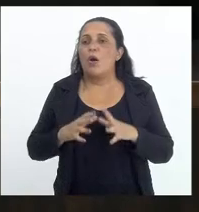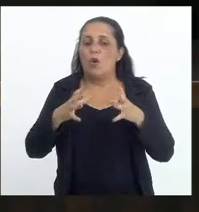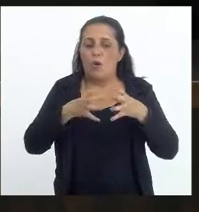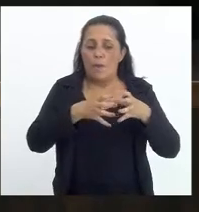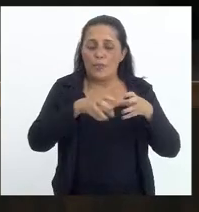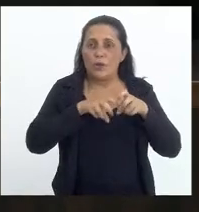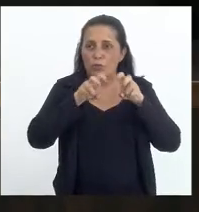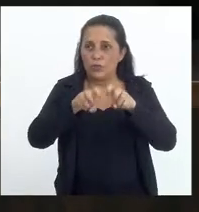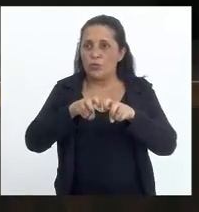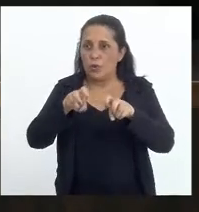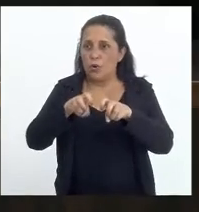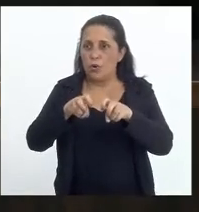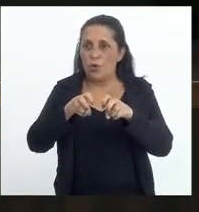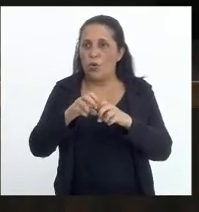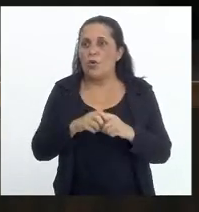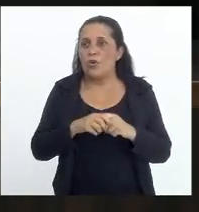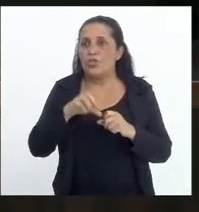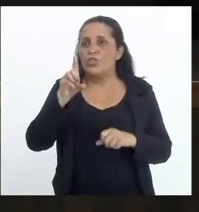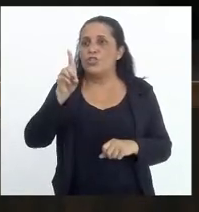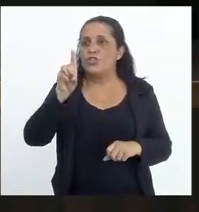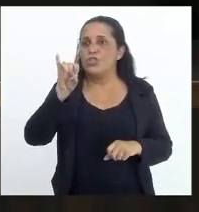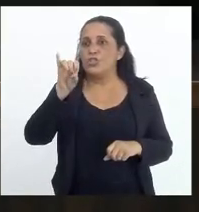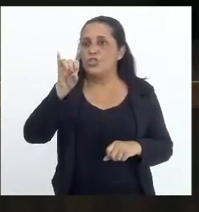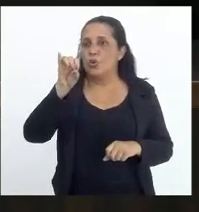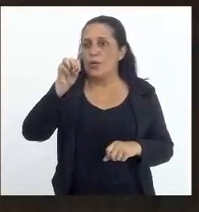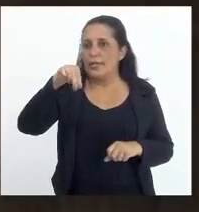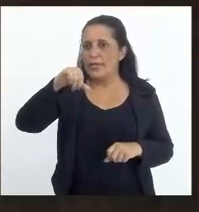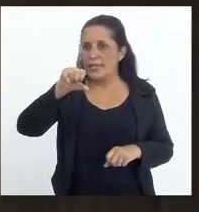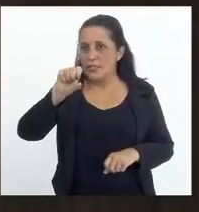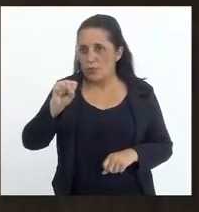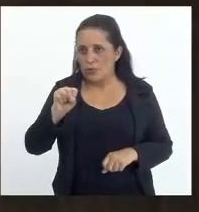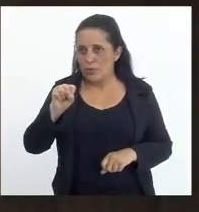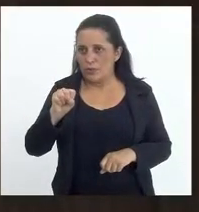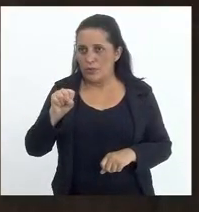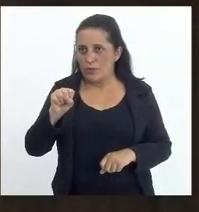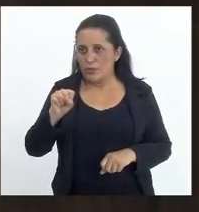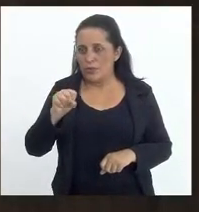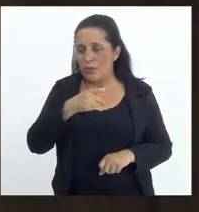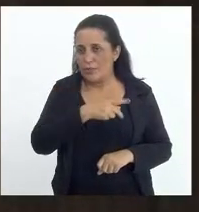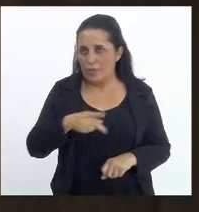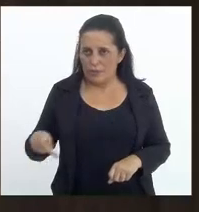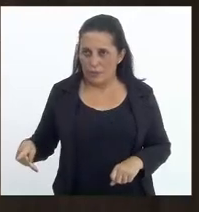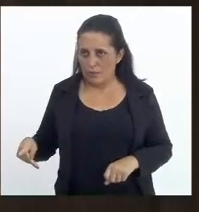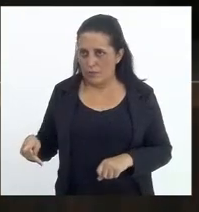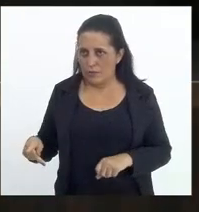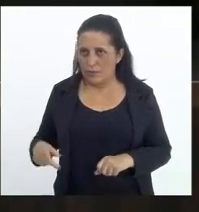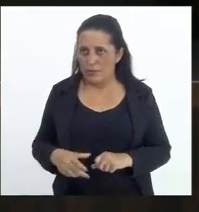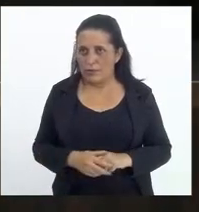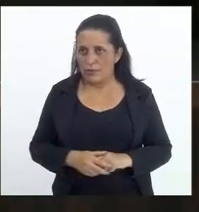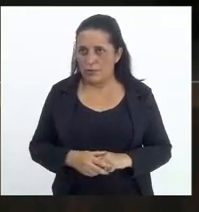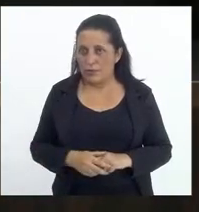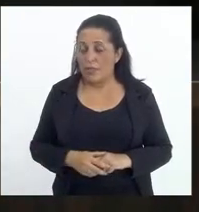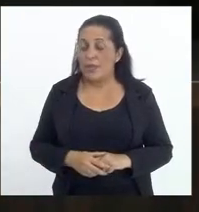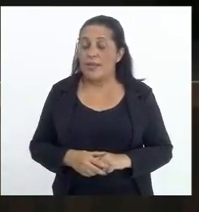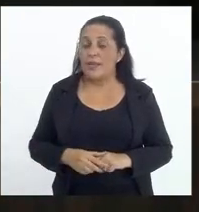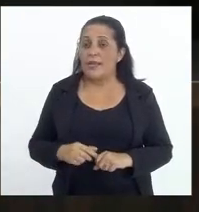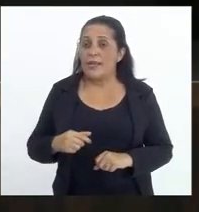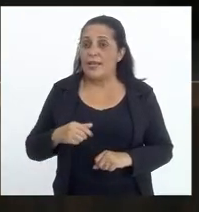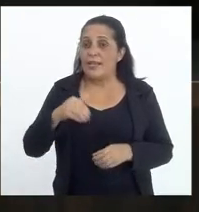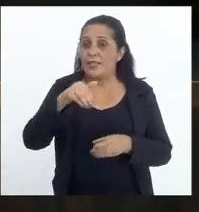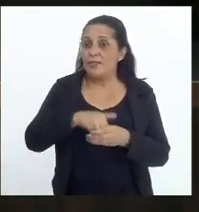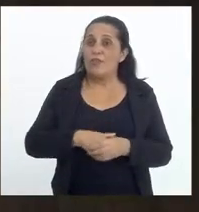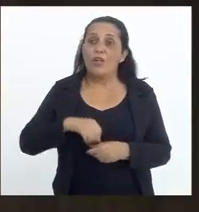Imperador de Madureira, Dionísio Lins. Senhor presidente, esse voto aí é do Senado? Esse voto aí é do Senado ou da